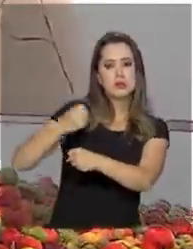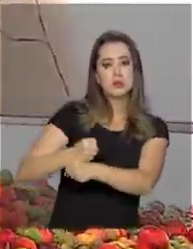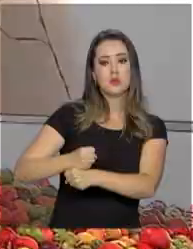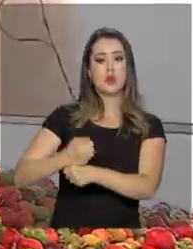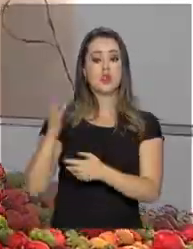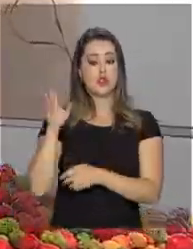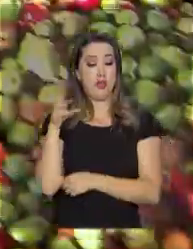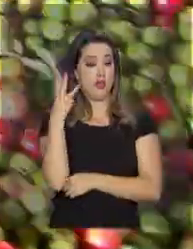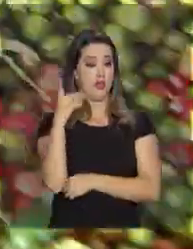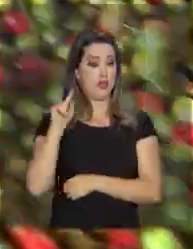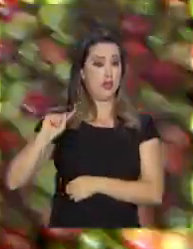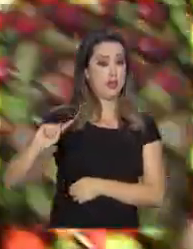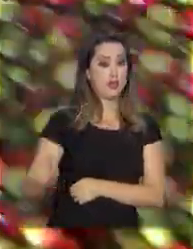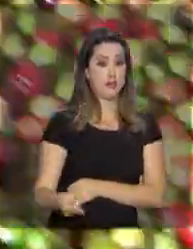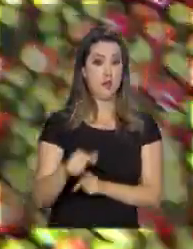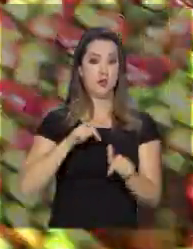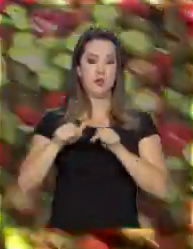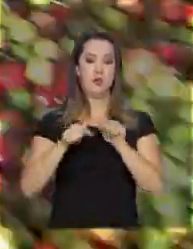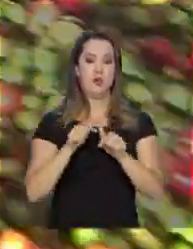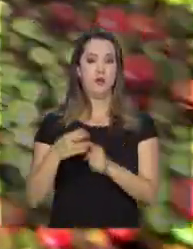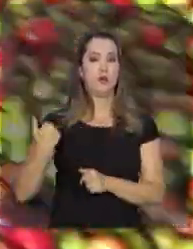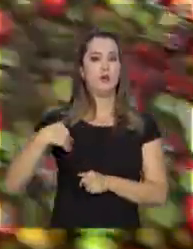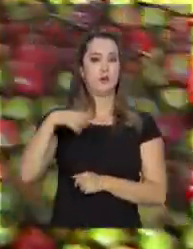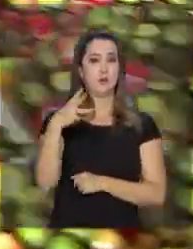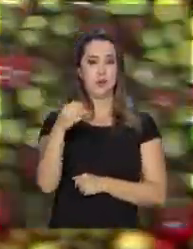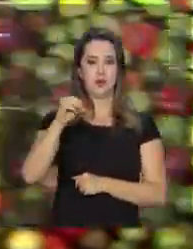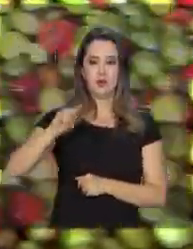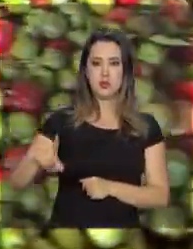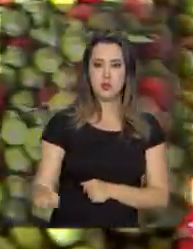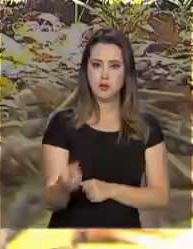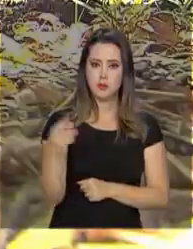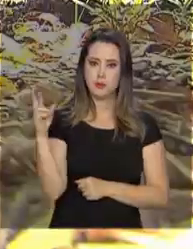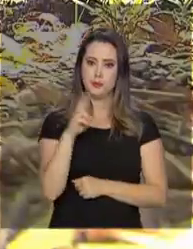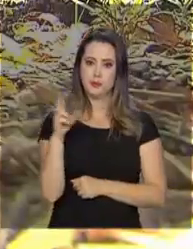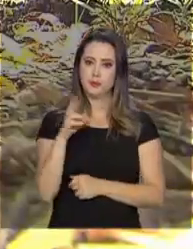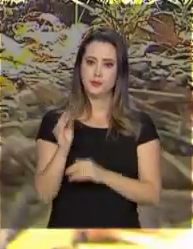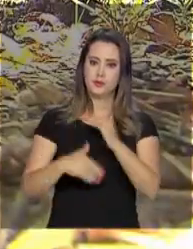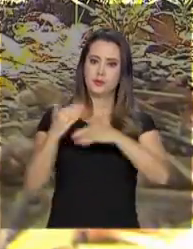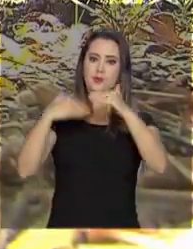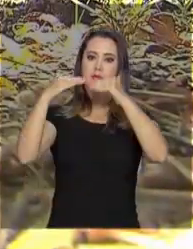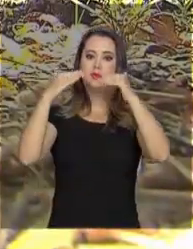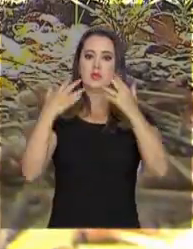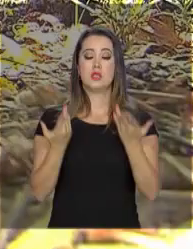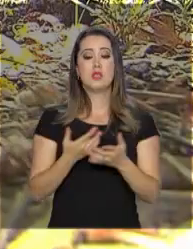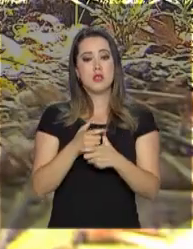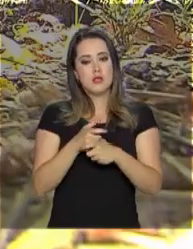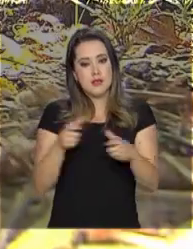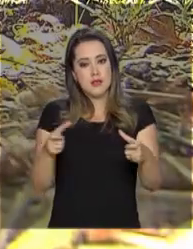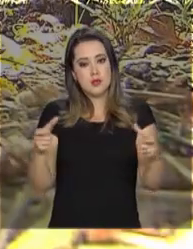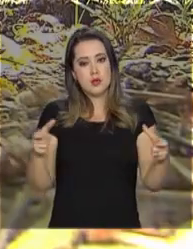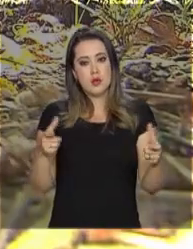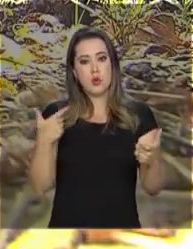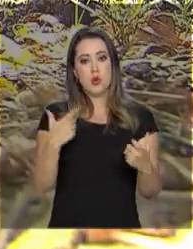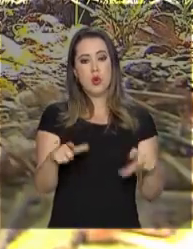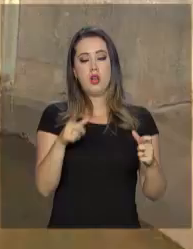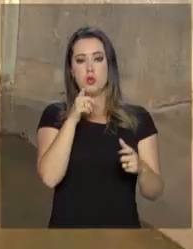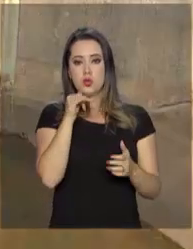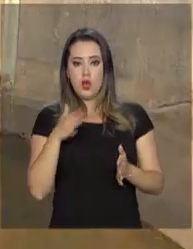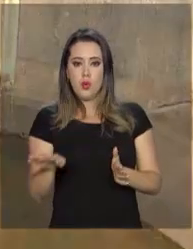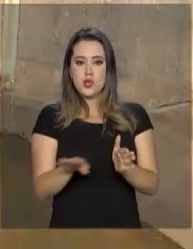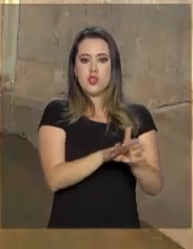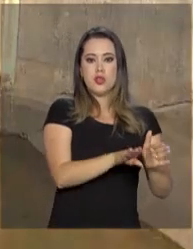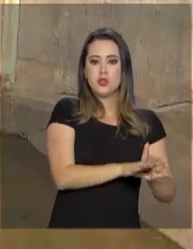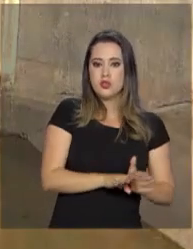e indiretos e uma receita de mais de 30 milhões de reais, que deve crescer com a ampliação do perímetro irrigado.